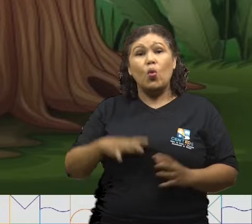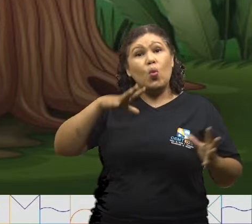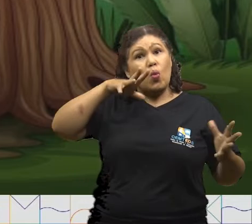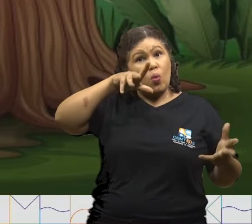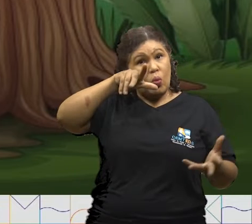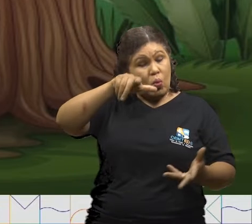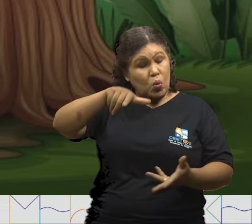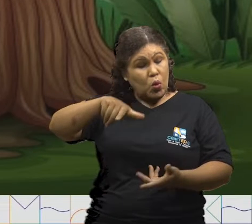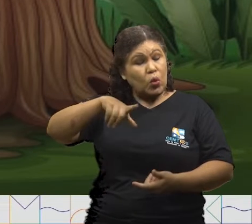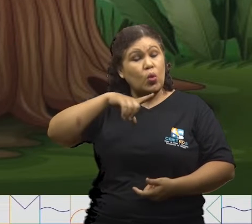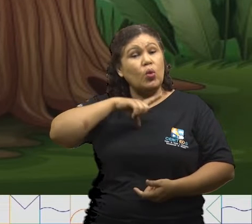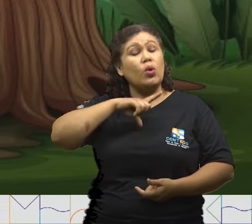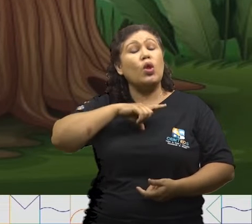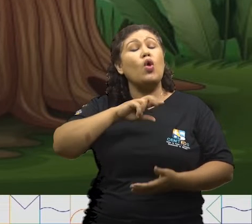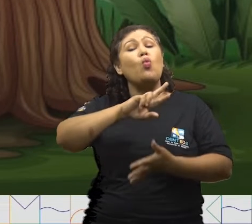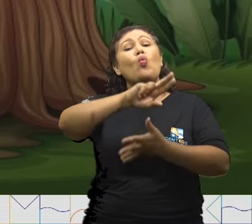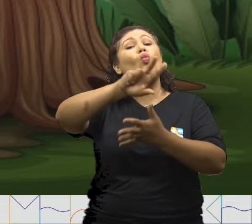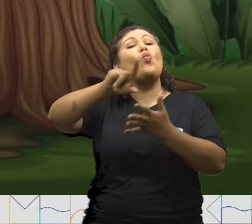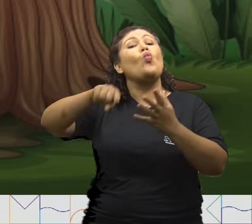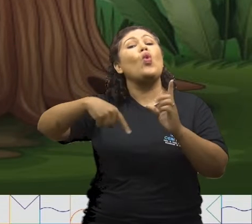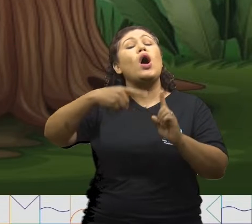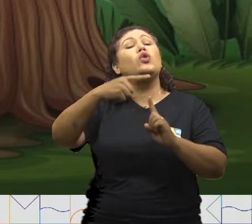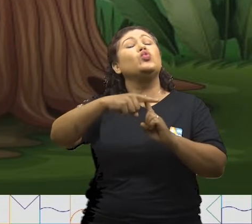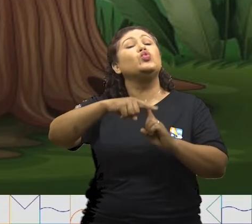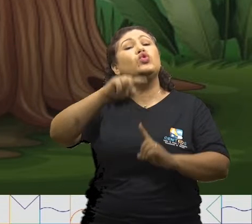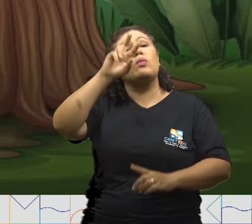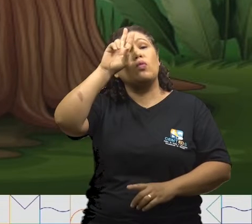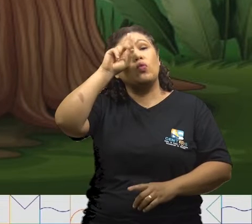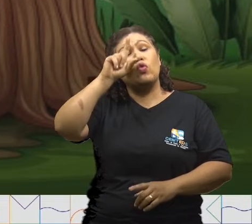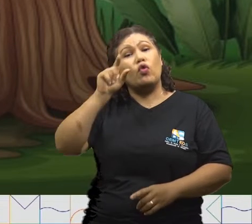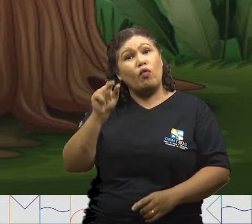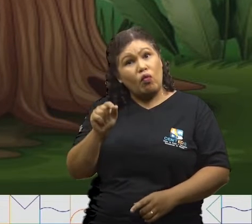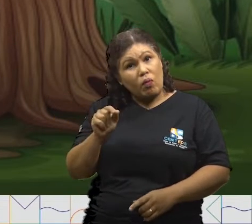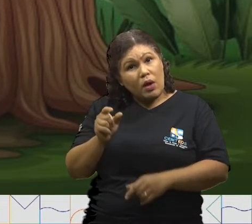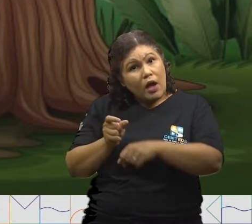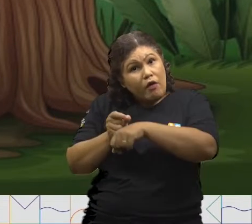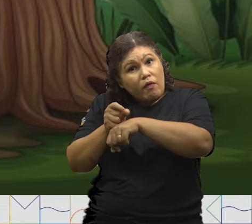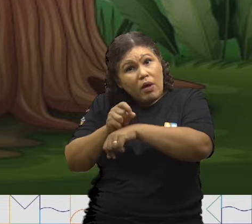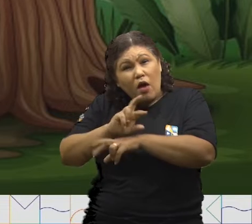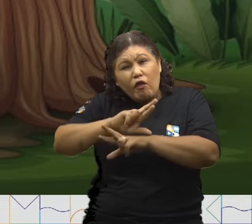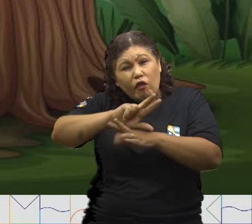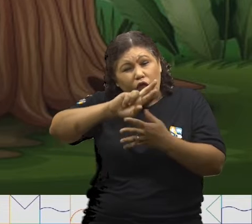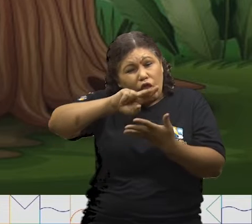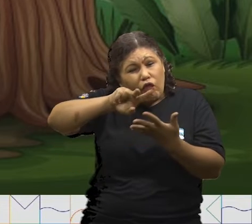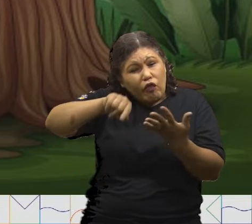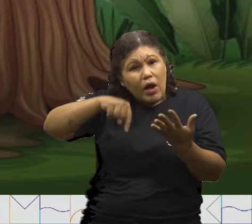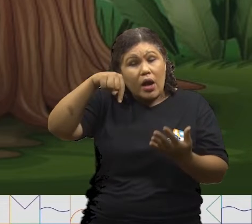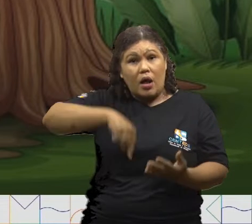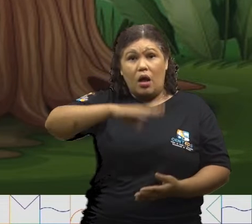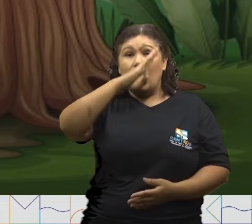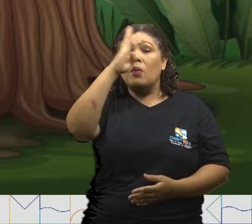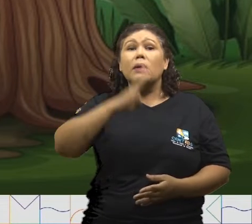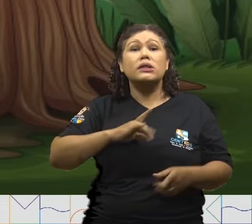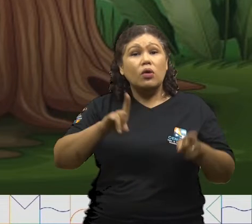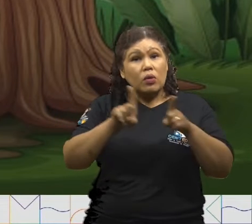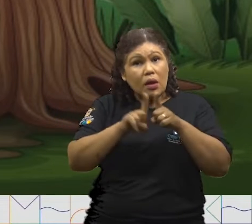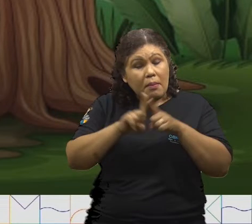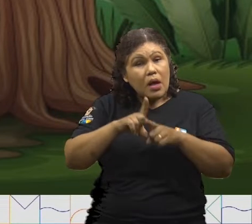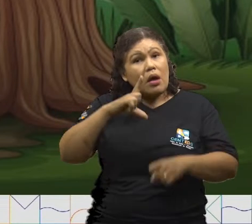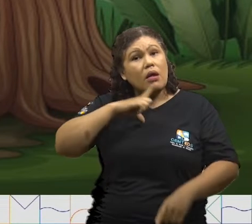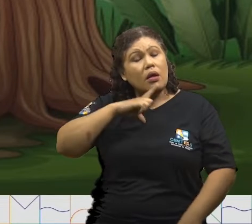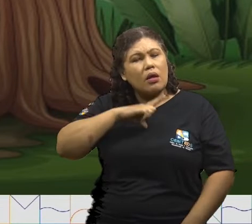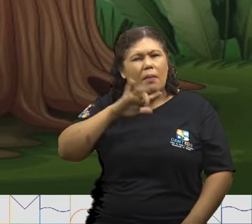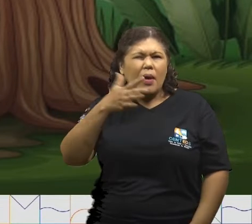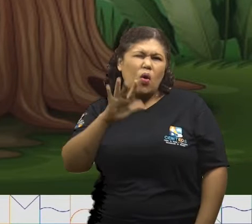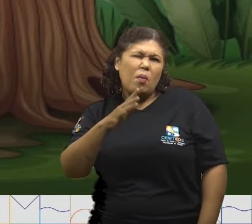Há no mundo cerca de 18.000 espécies de formigas. No Brasil, existem